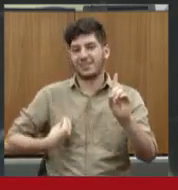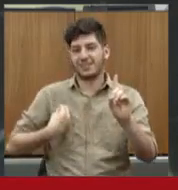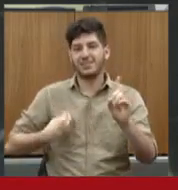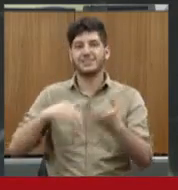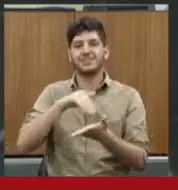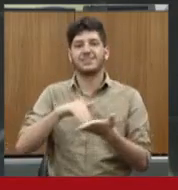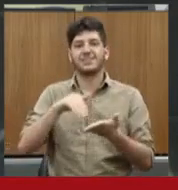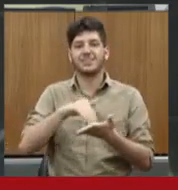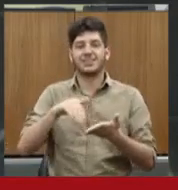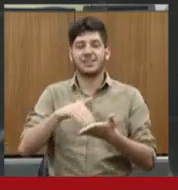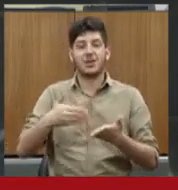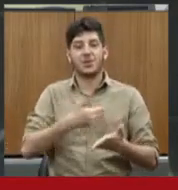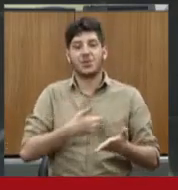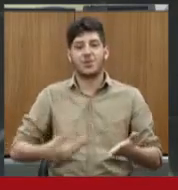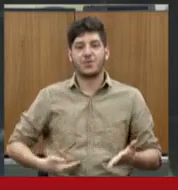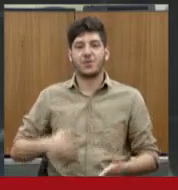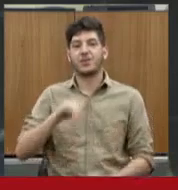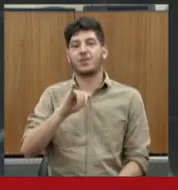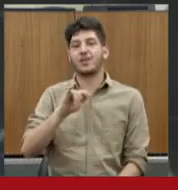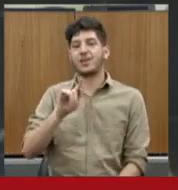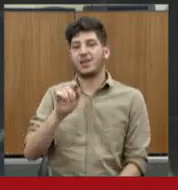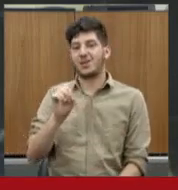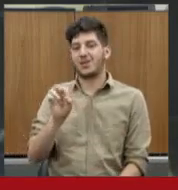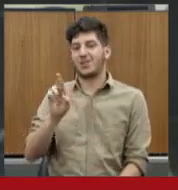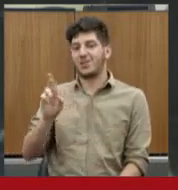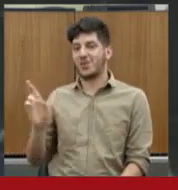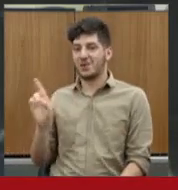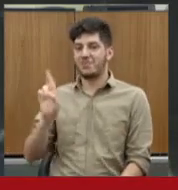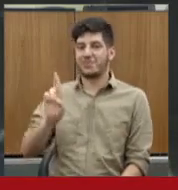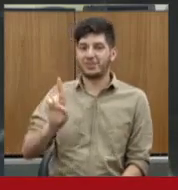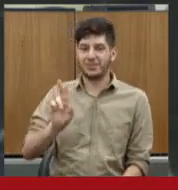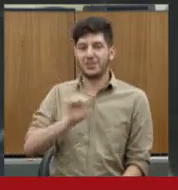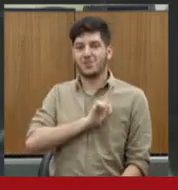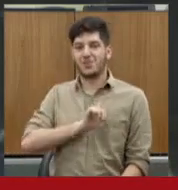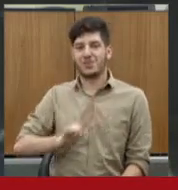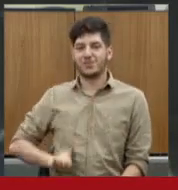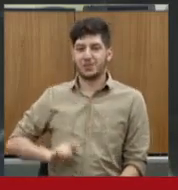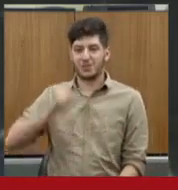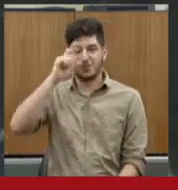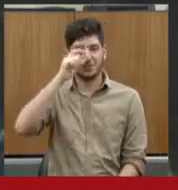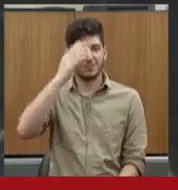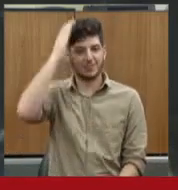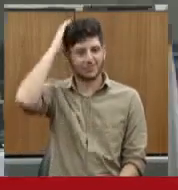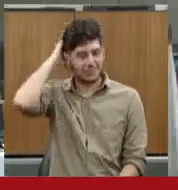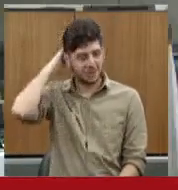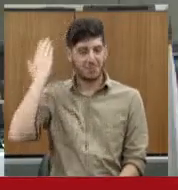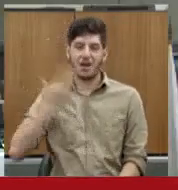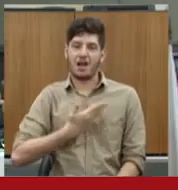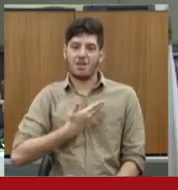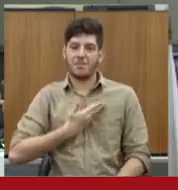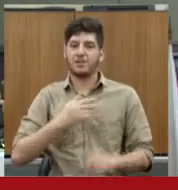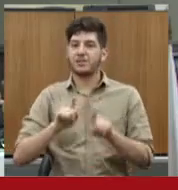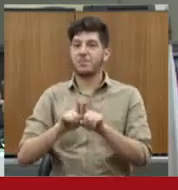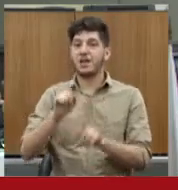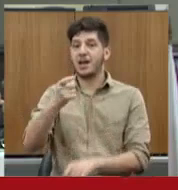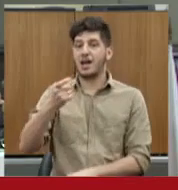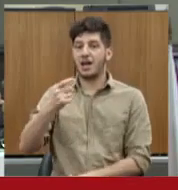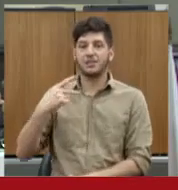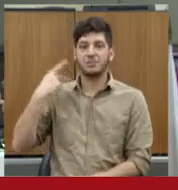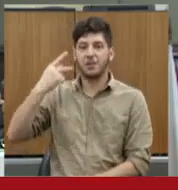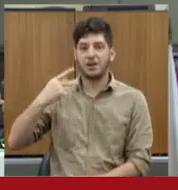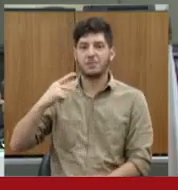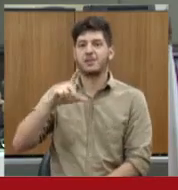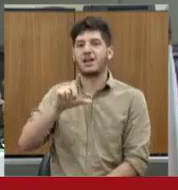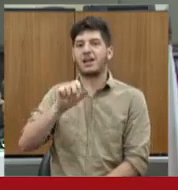secretário de Governo Igor Eto, representando o governador do Estado, Romeu Zema, caro querido amigo e ex-parlamentar dessa casa também, Lafayette